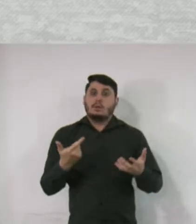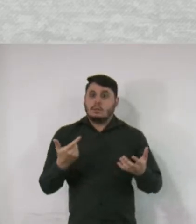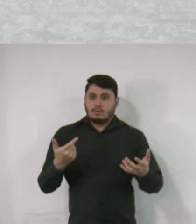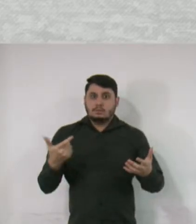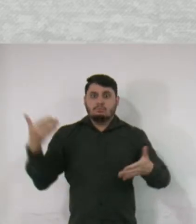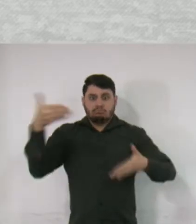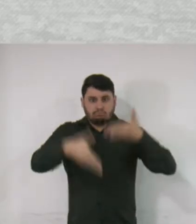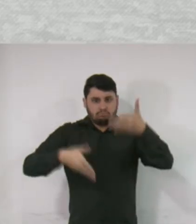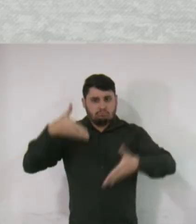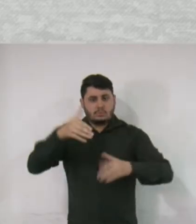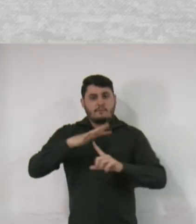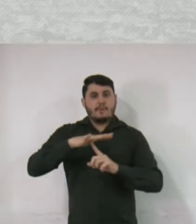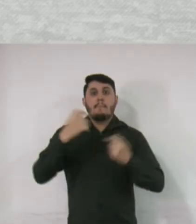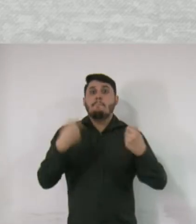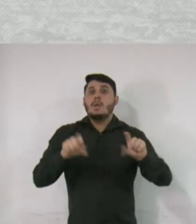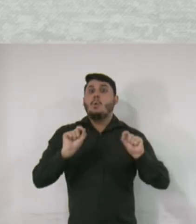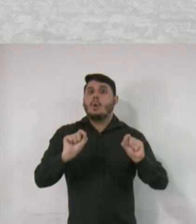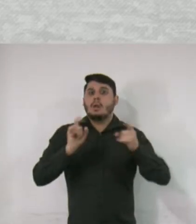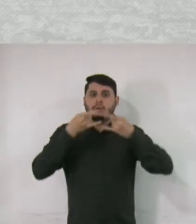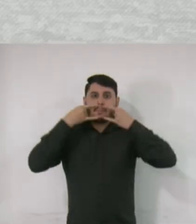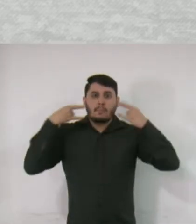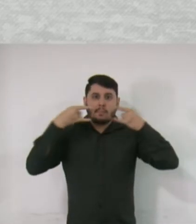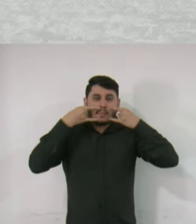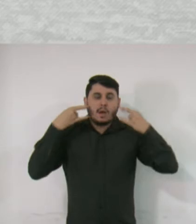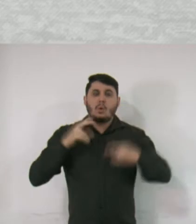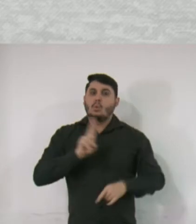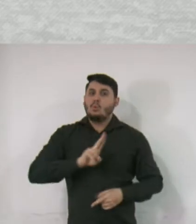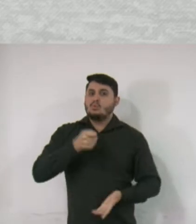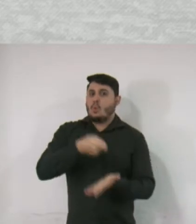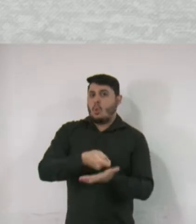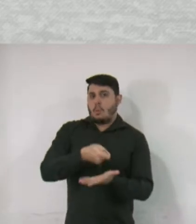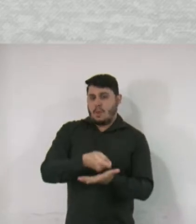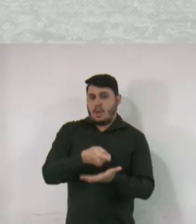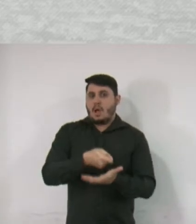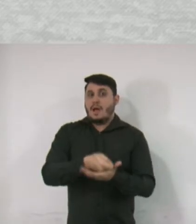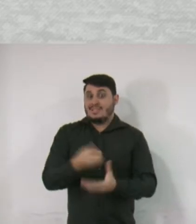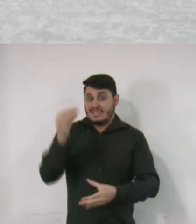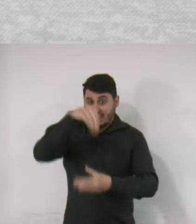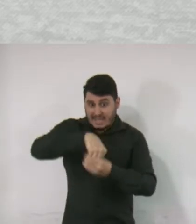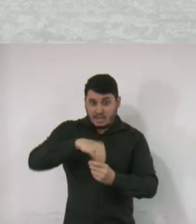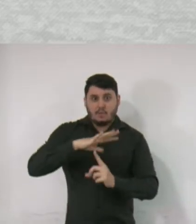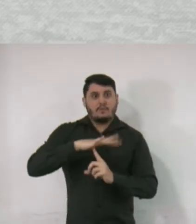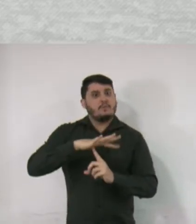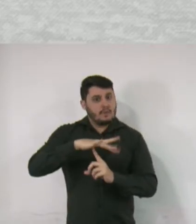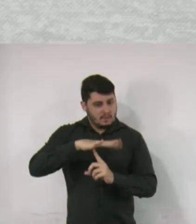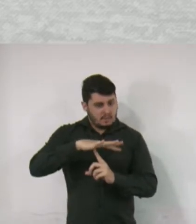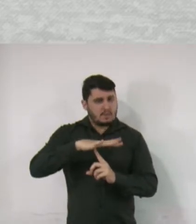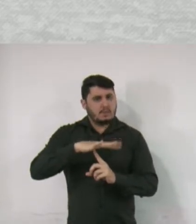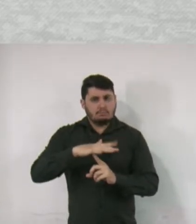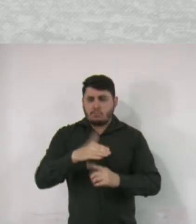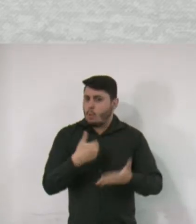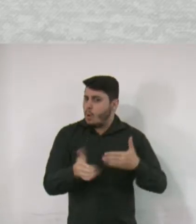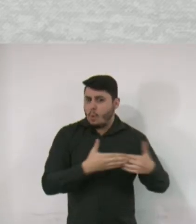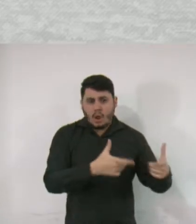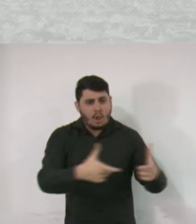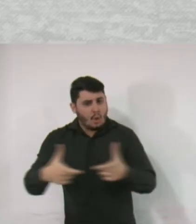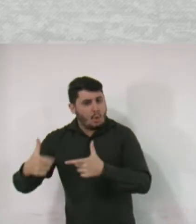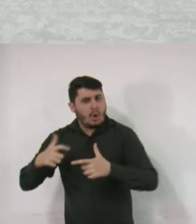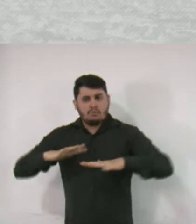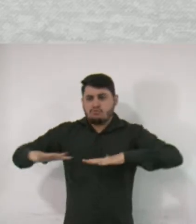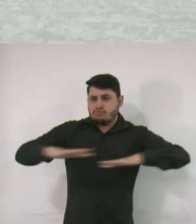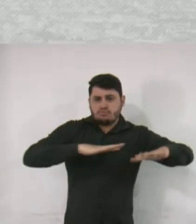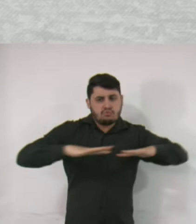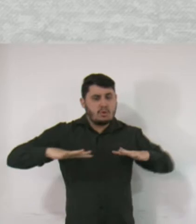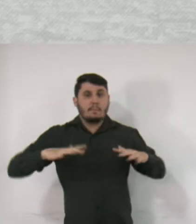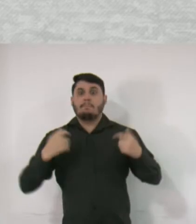máscara de proteção nas áreas de influência da Feira da Sulanca. Então, isso vai ser para todo mundo que se utiliza, que vai andar no